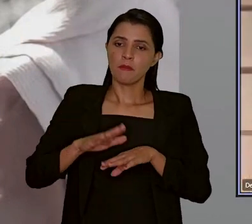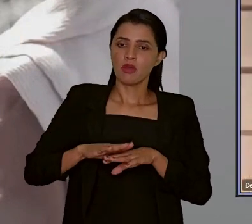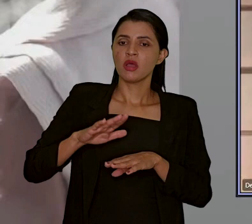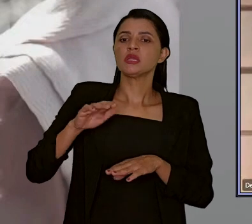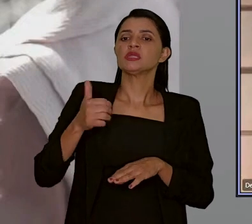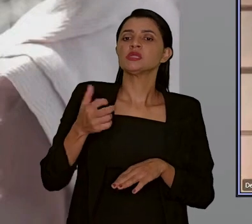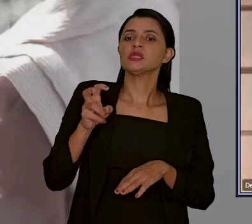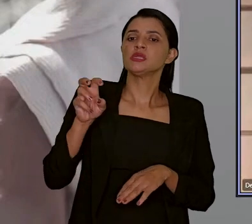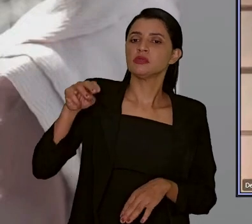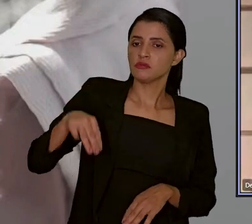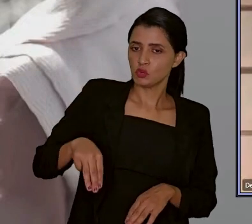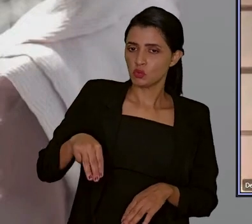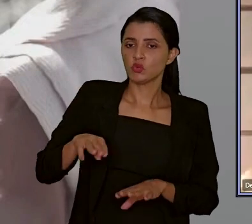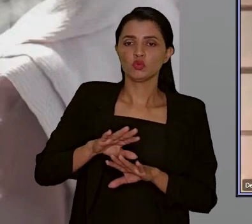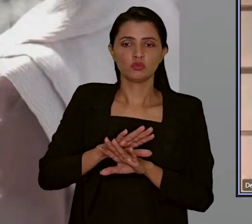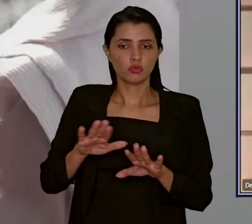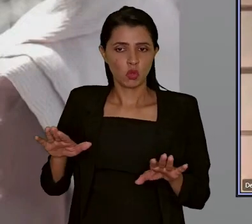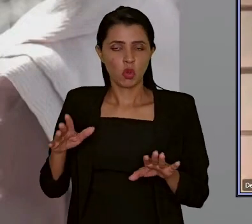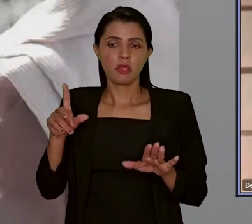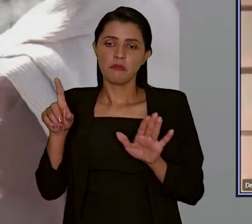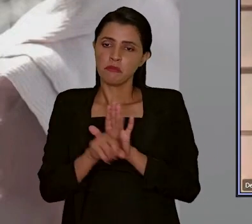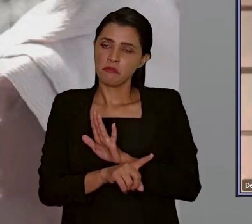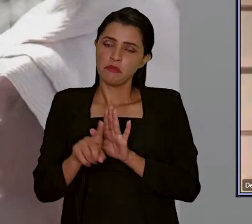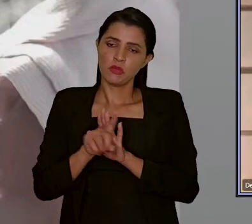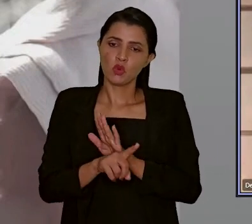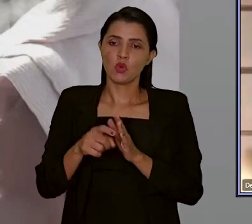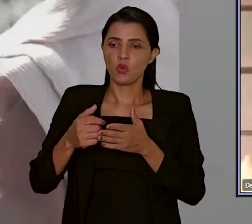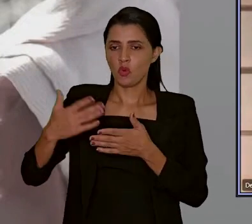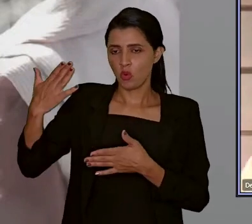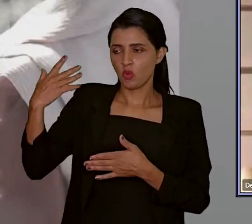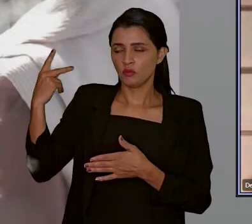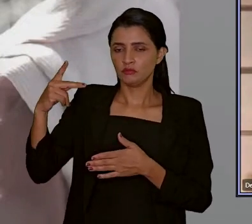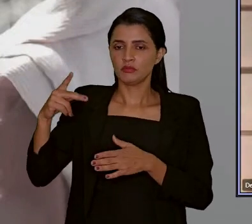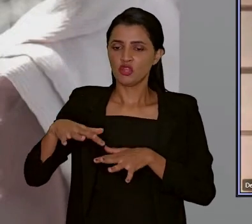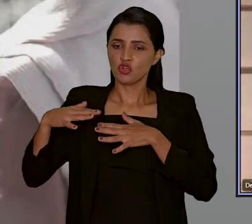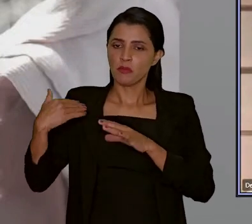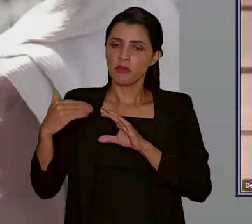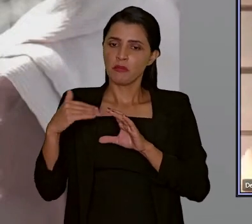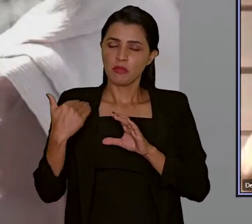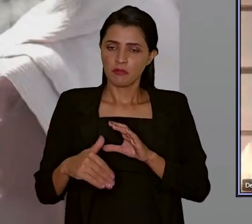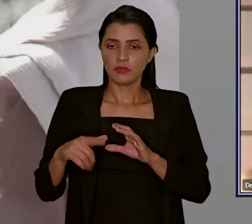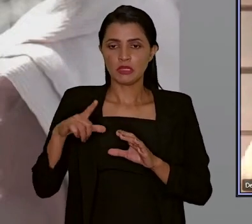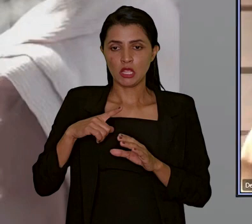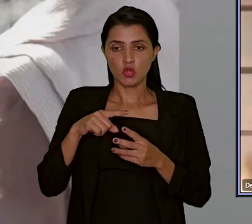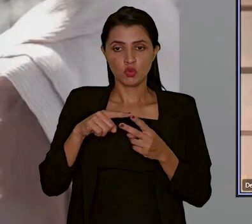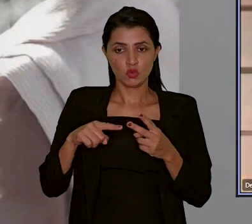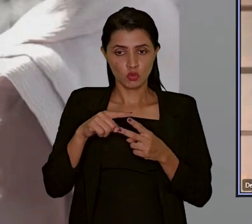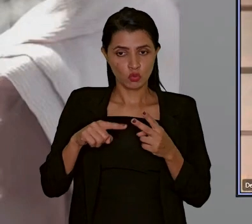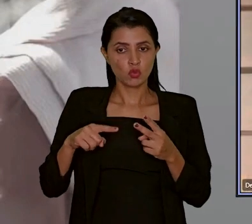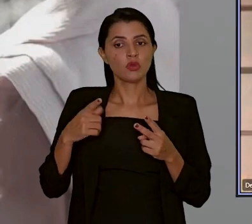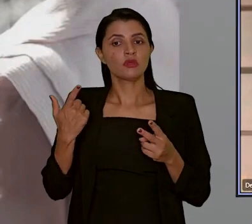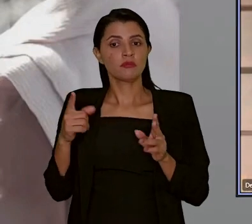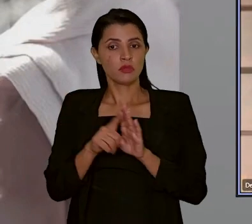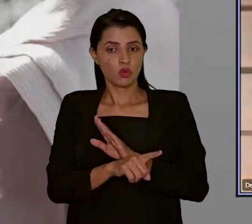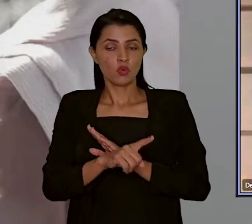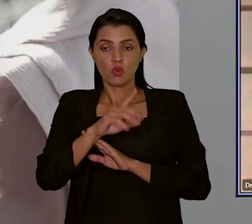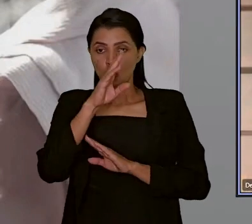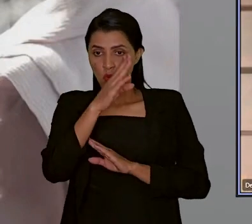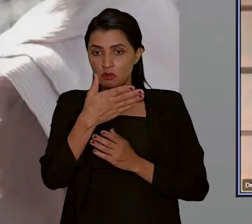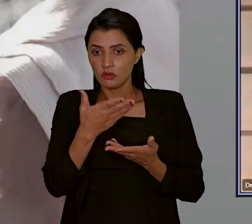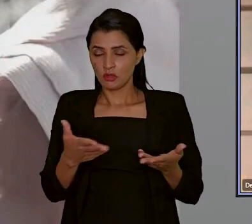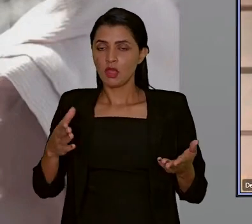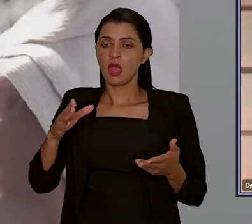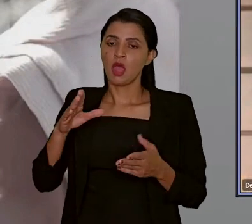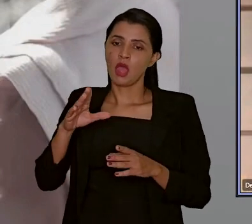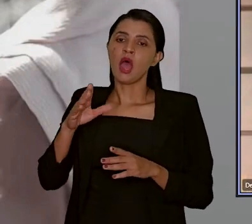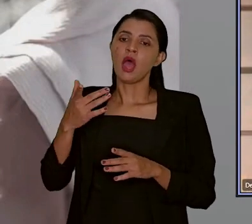há perguntas enviadas pelo auditório. Eu tenho duas perguntas aqui dirigidas ao doutor Guilherme